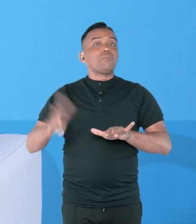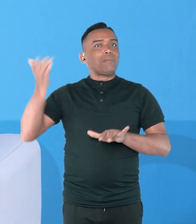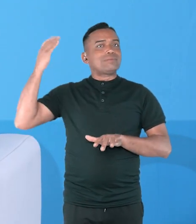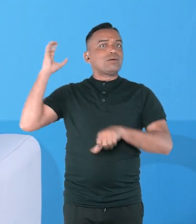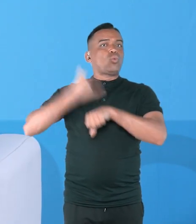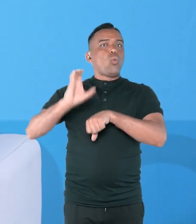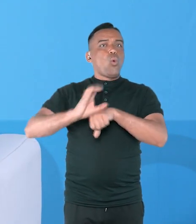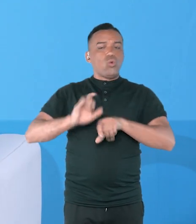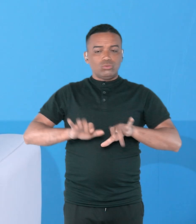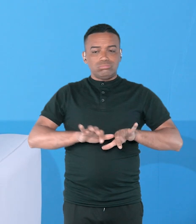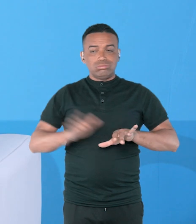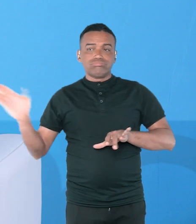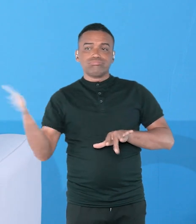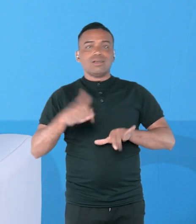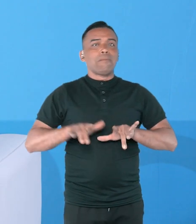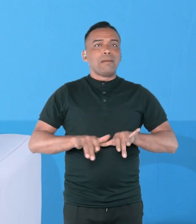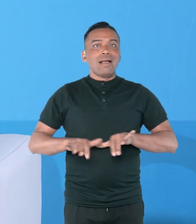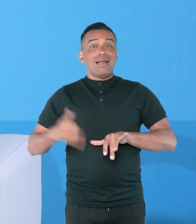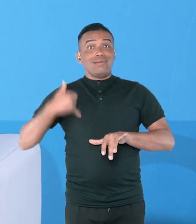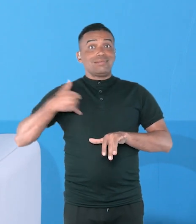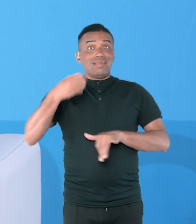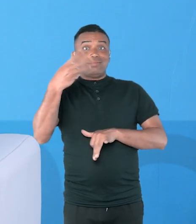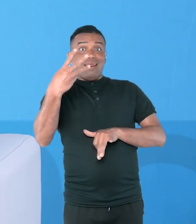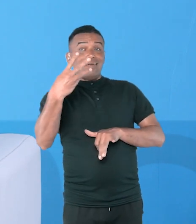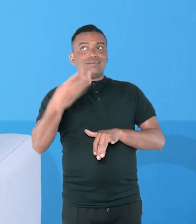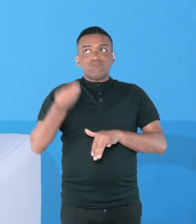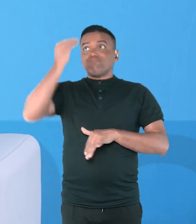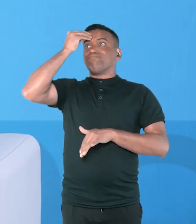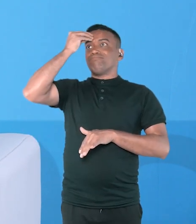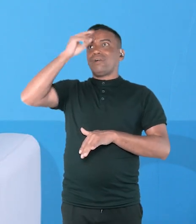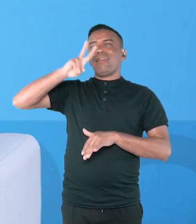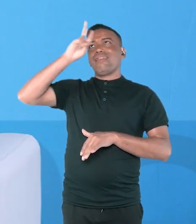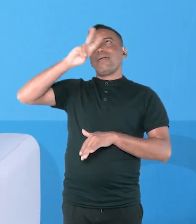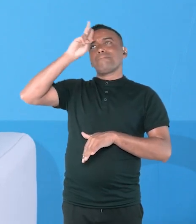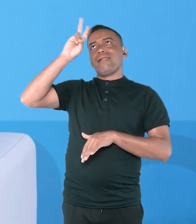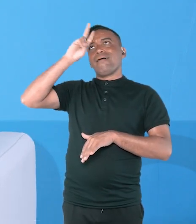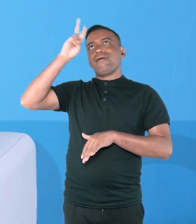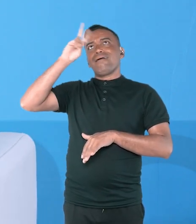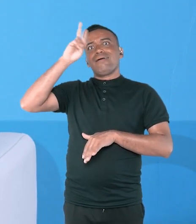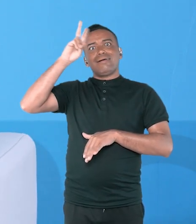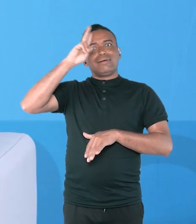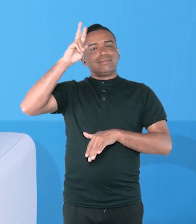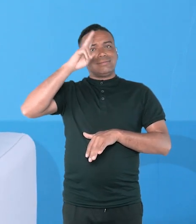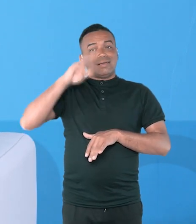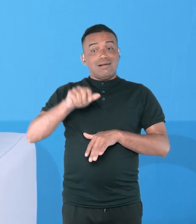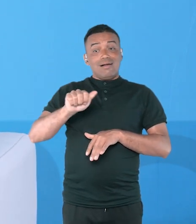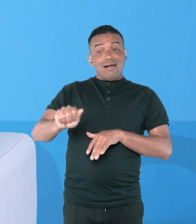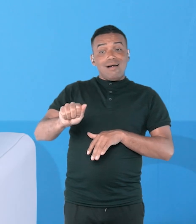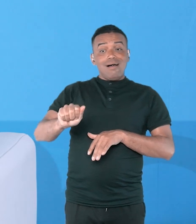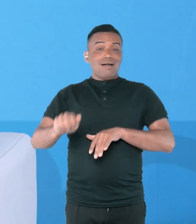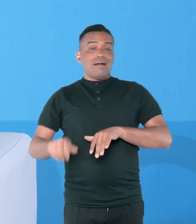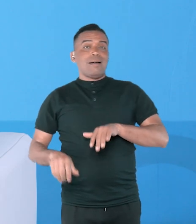o curso de datilografia que a minha mãe pagou para mim, quando eu tinha 13 anos, ainda estava aqui. Quando eu queria o A, ia